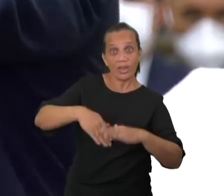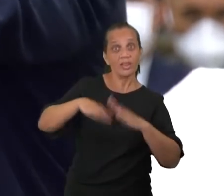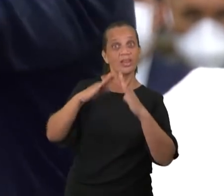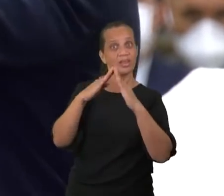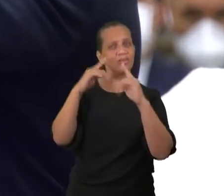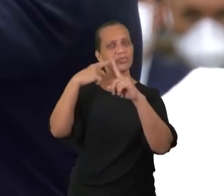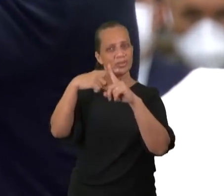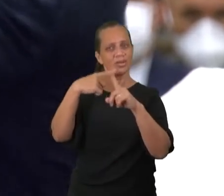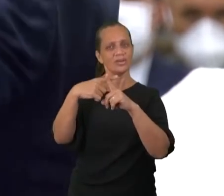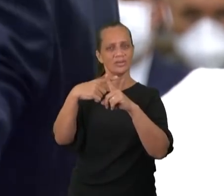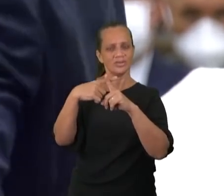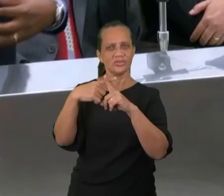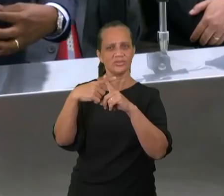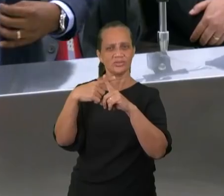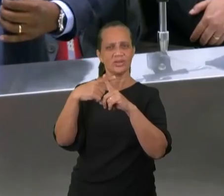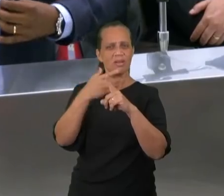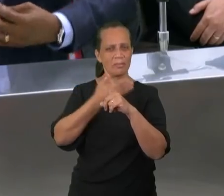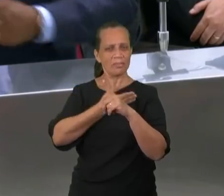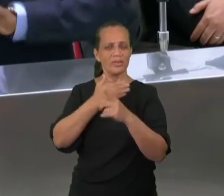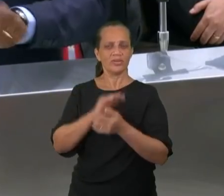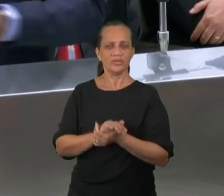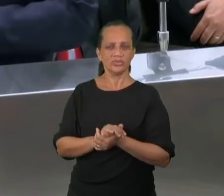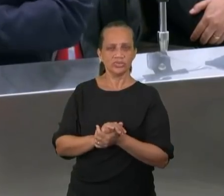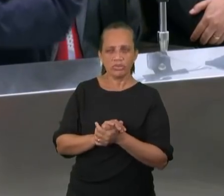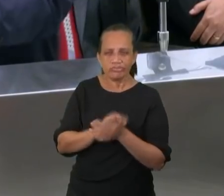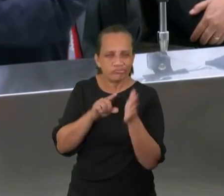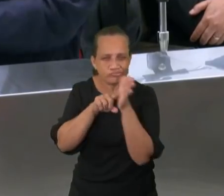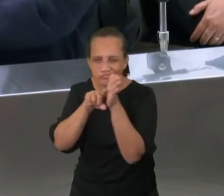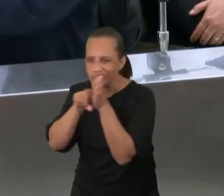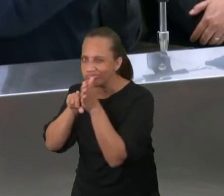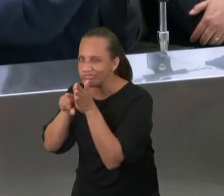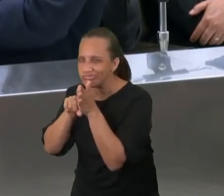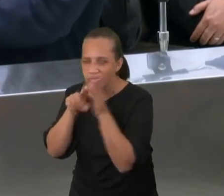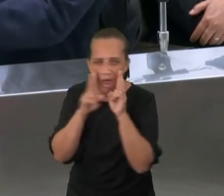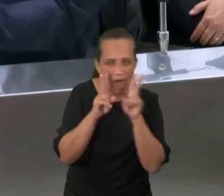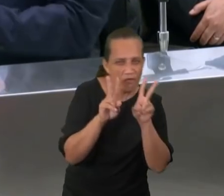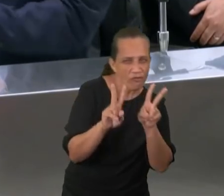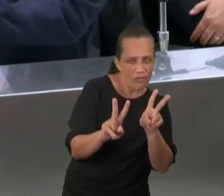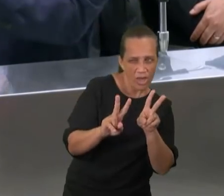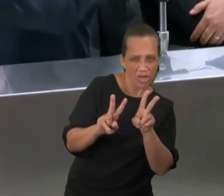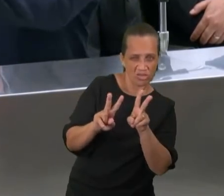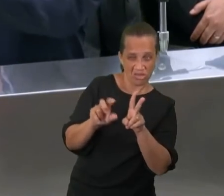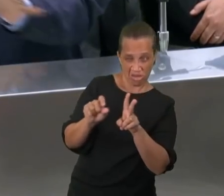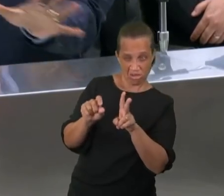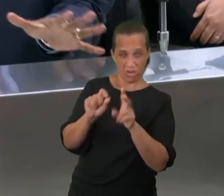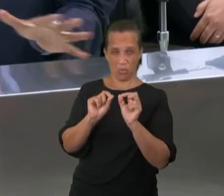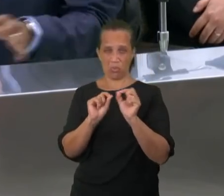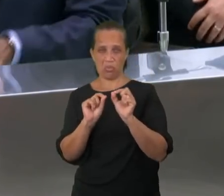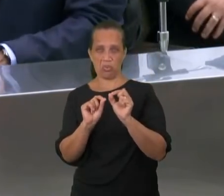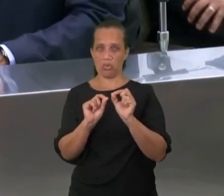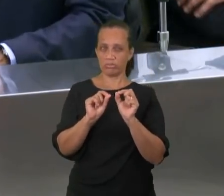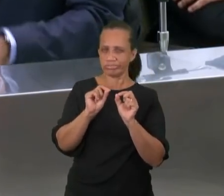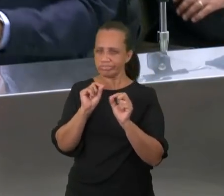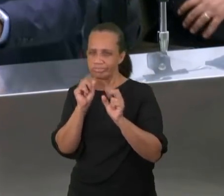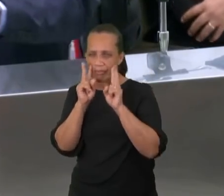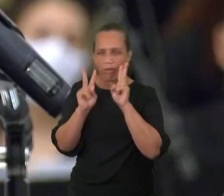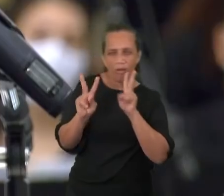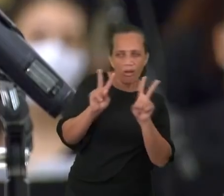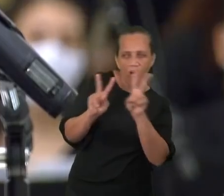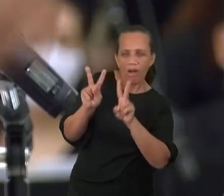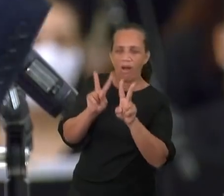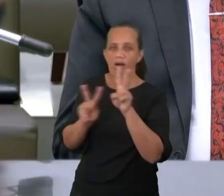sentado. Aleluia. Avaliando, medindo, aferindo. Está aqui. É por isso, é por